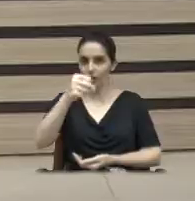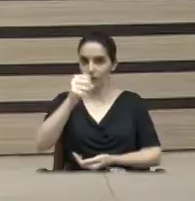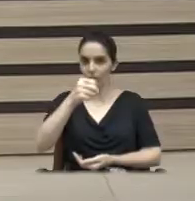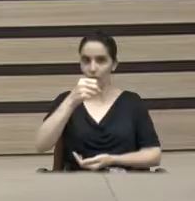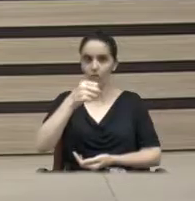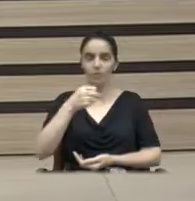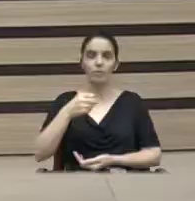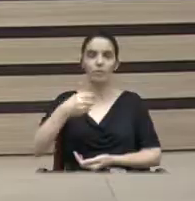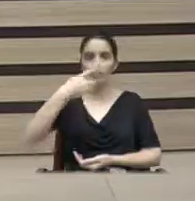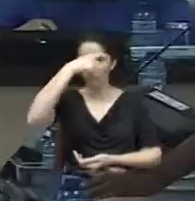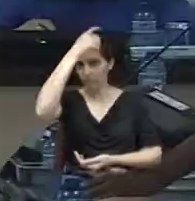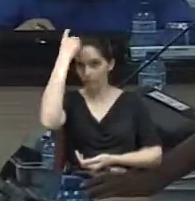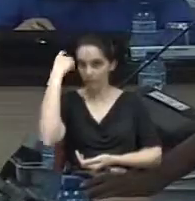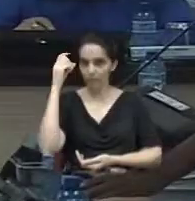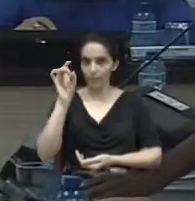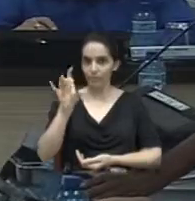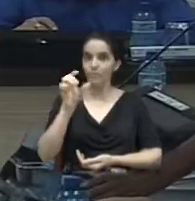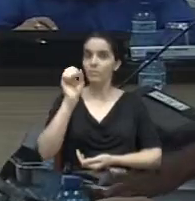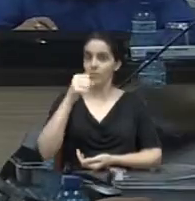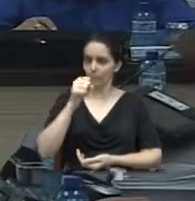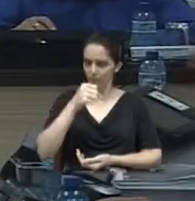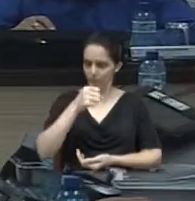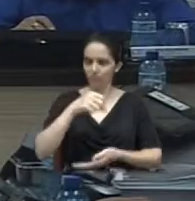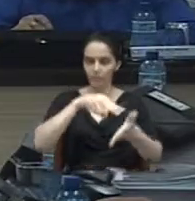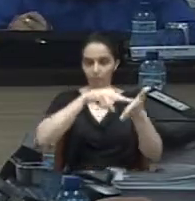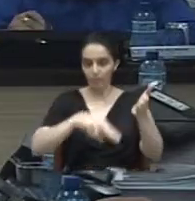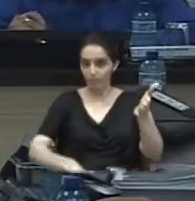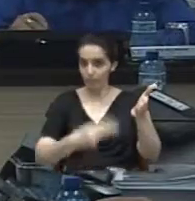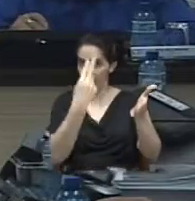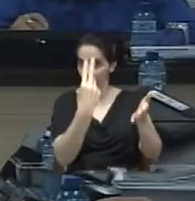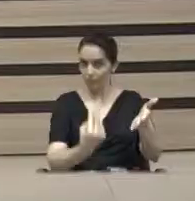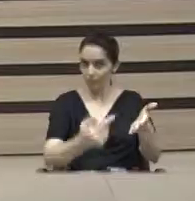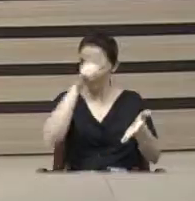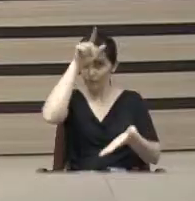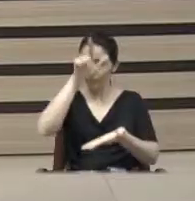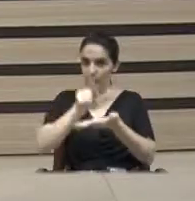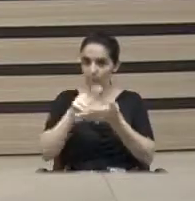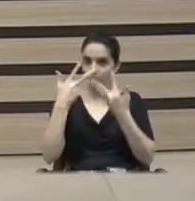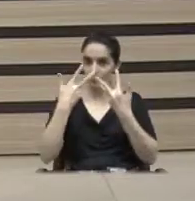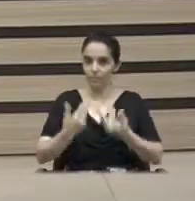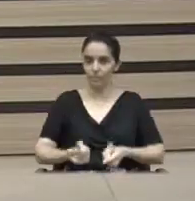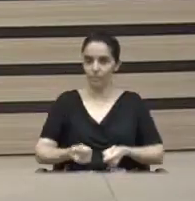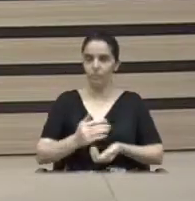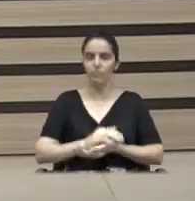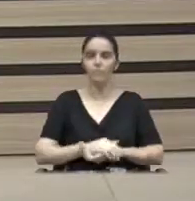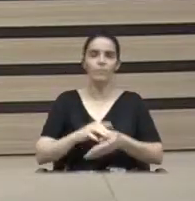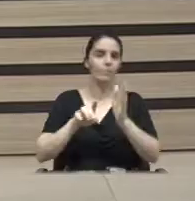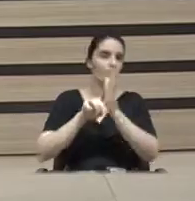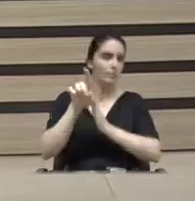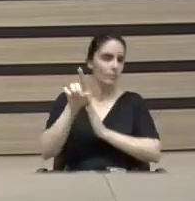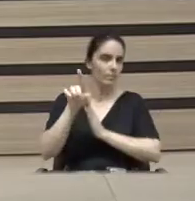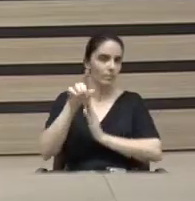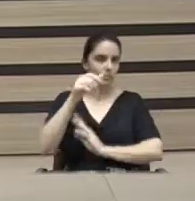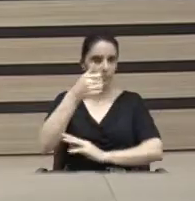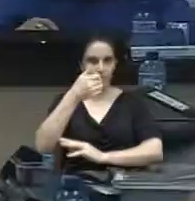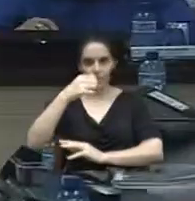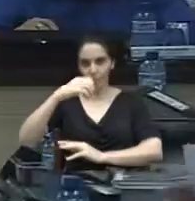Marcos Xavier. Sim, presidente. A leitura conforme foi deliberado pelos líderes. Requerimento